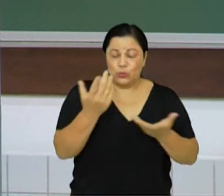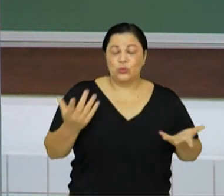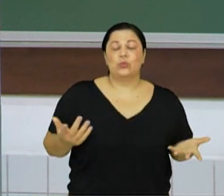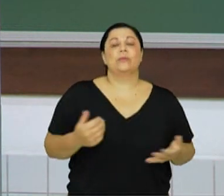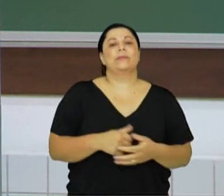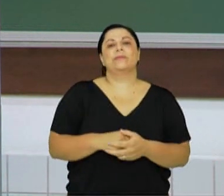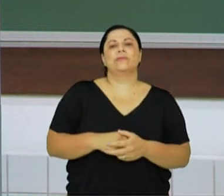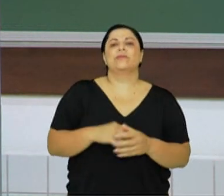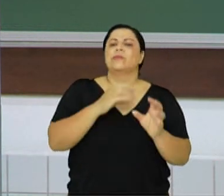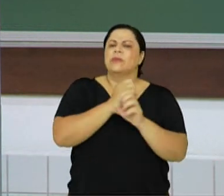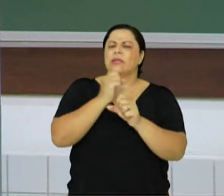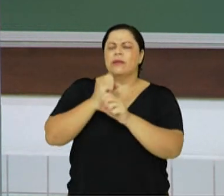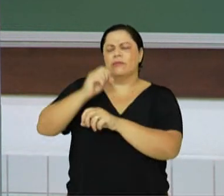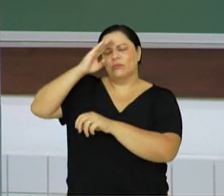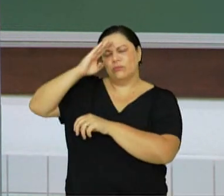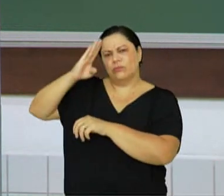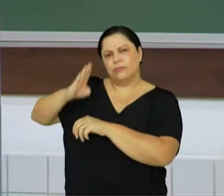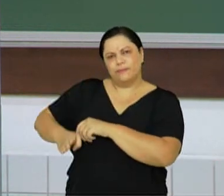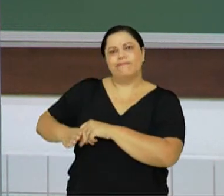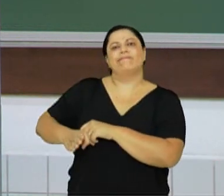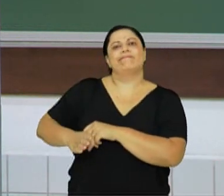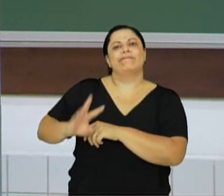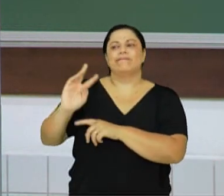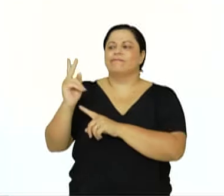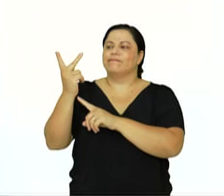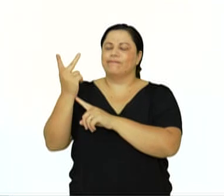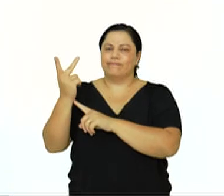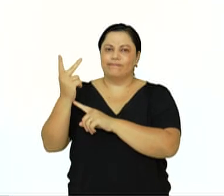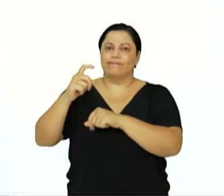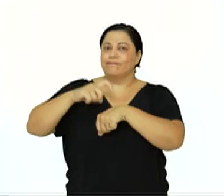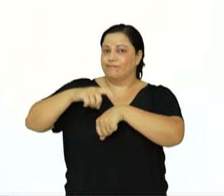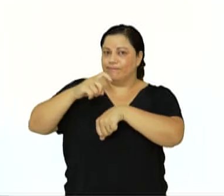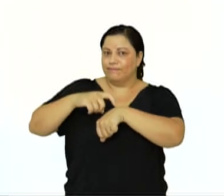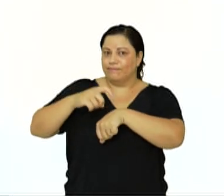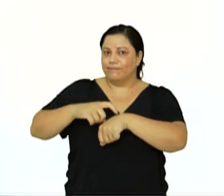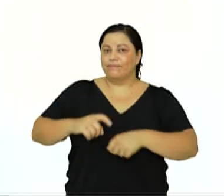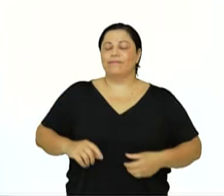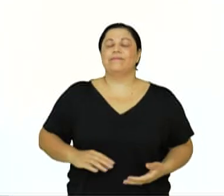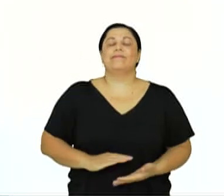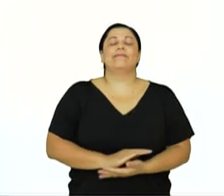e daí vão aplicar direto para calcular a altura. Um tempinho para vocês resolverem essa questão.